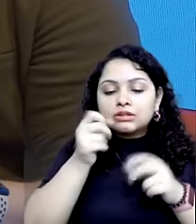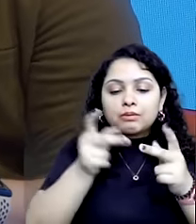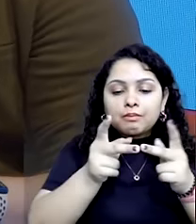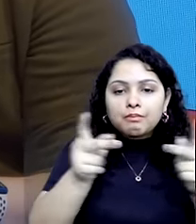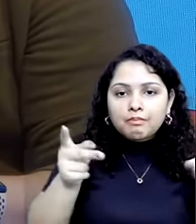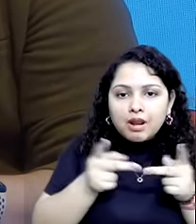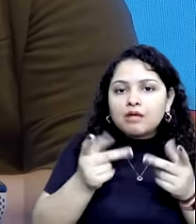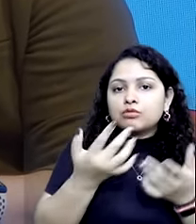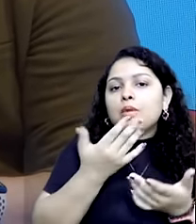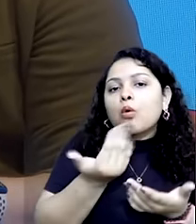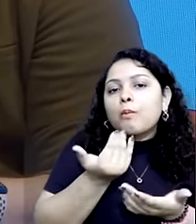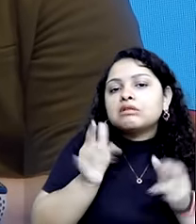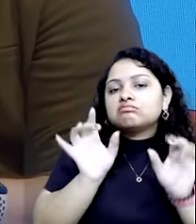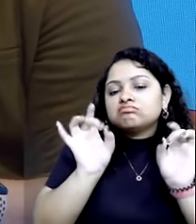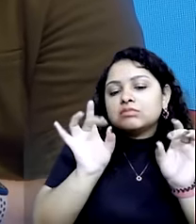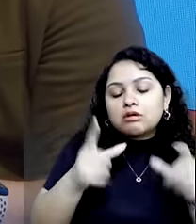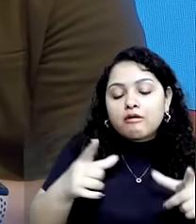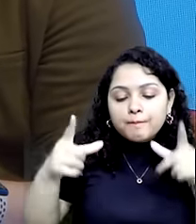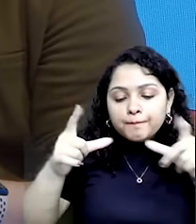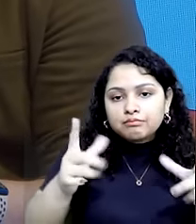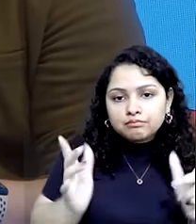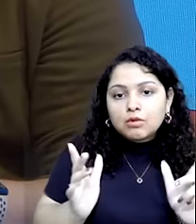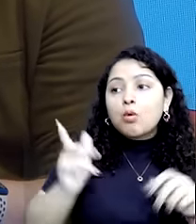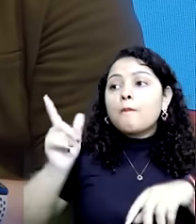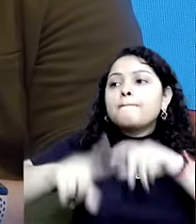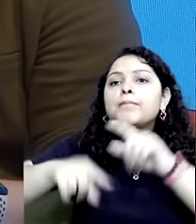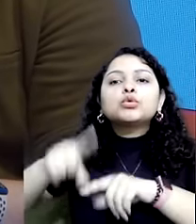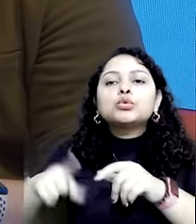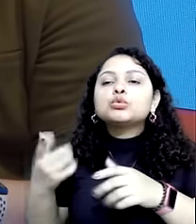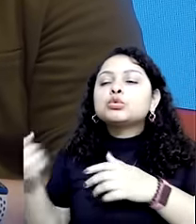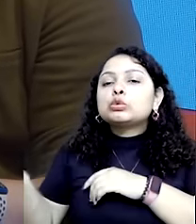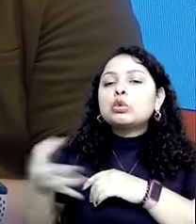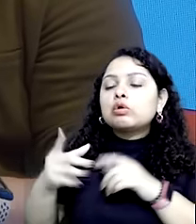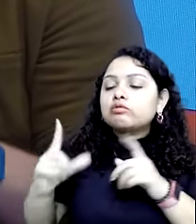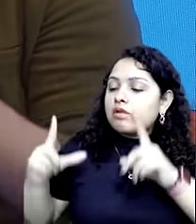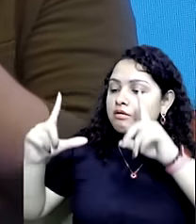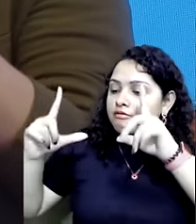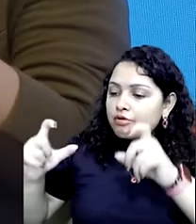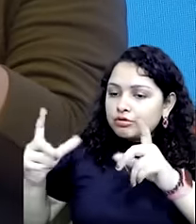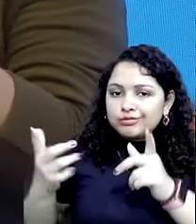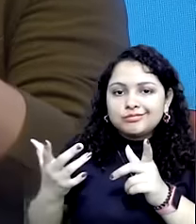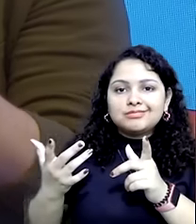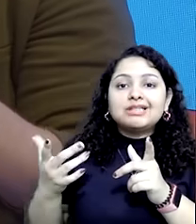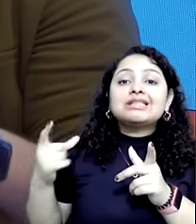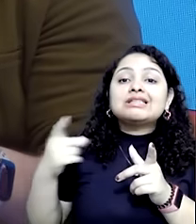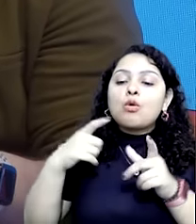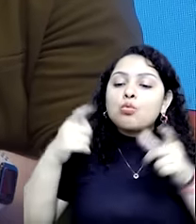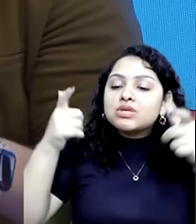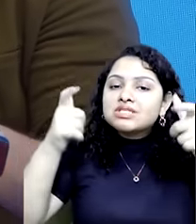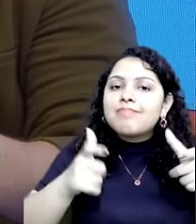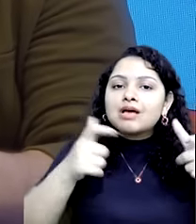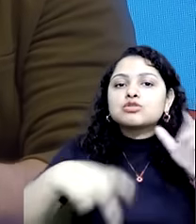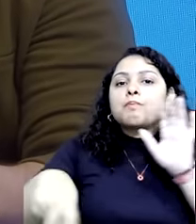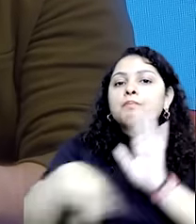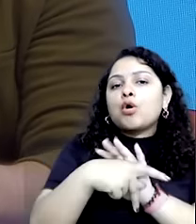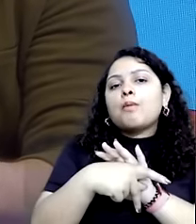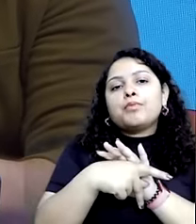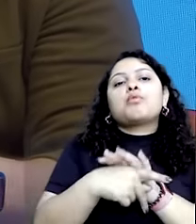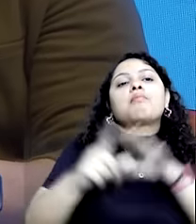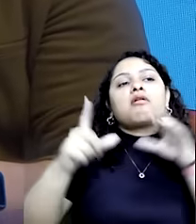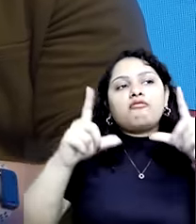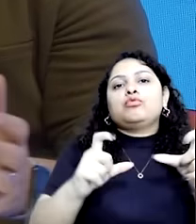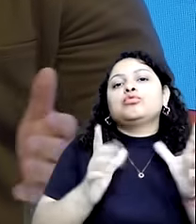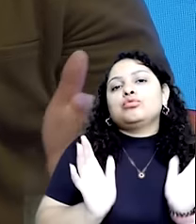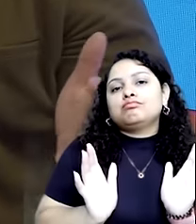prato tem um produto que chegou uma uma peça um objeto novo fotografa já tem um espaço na tua empresa definido para fazer